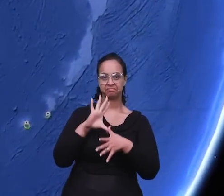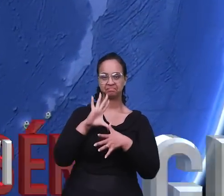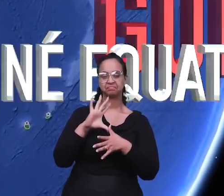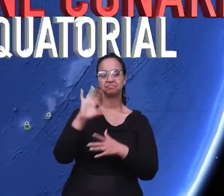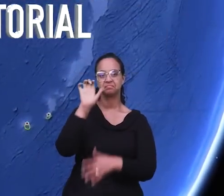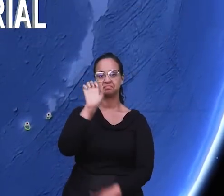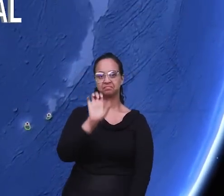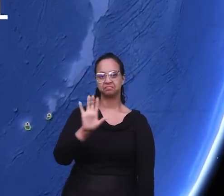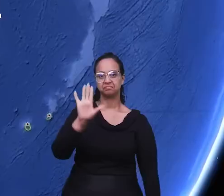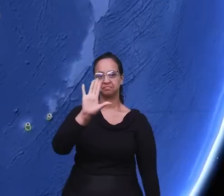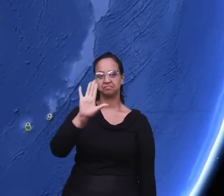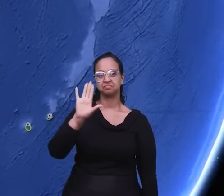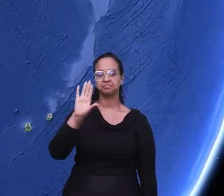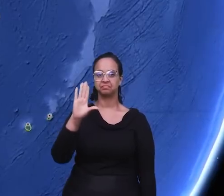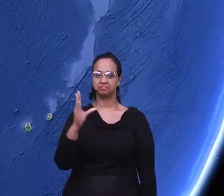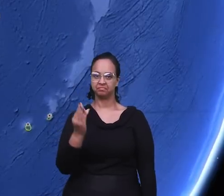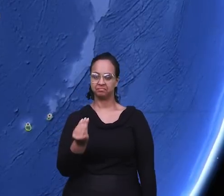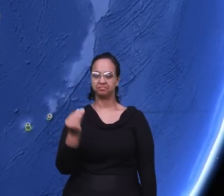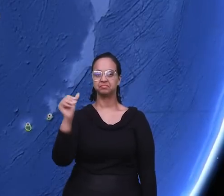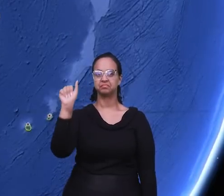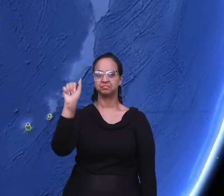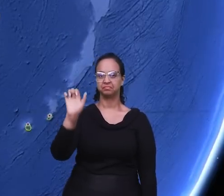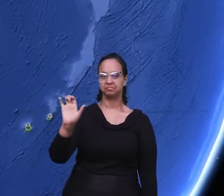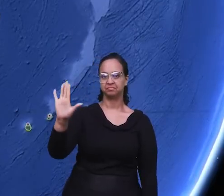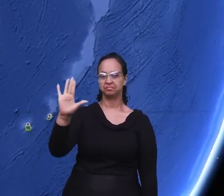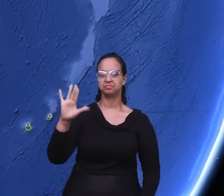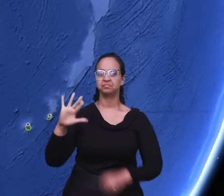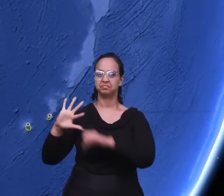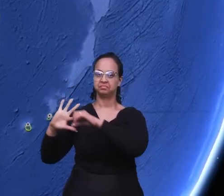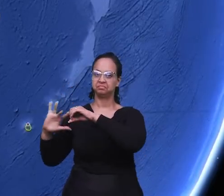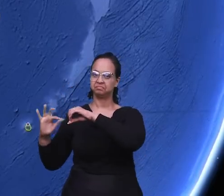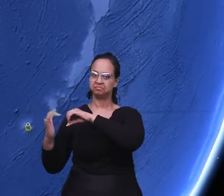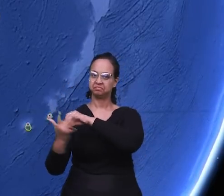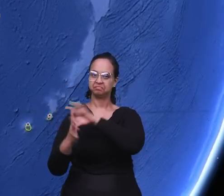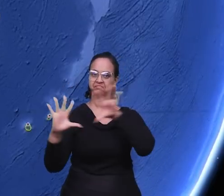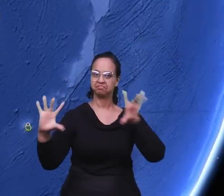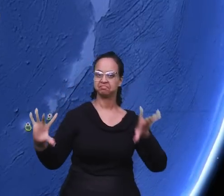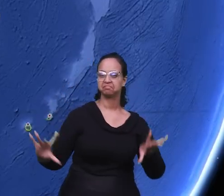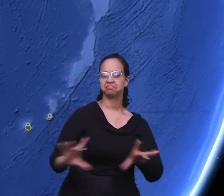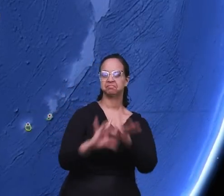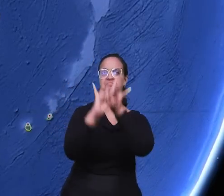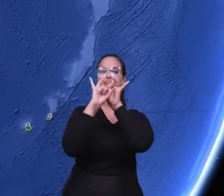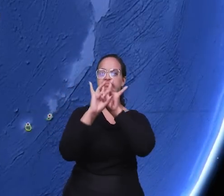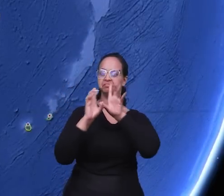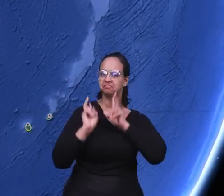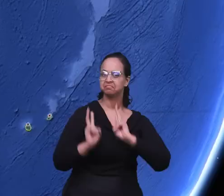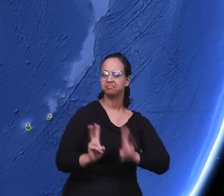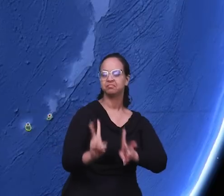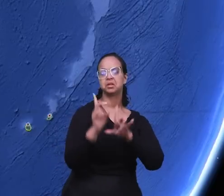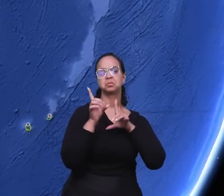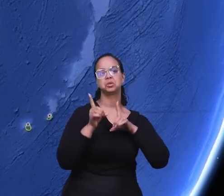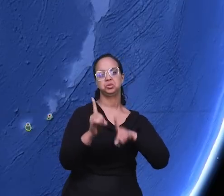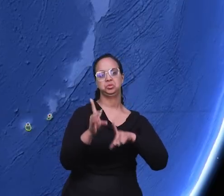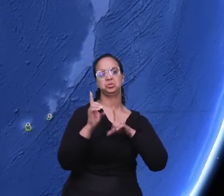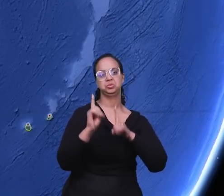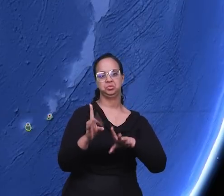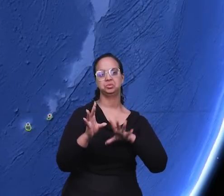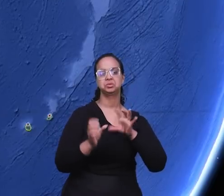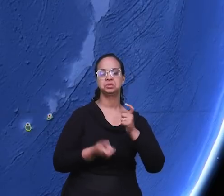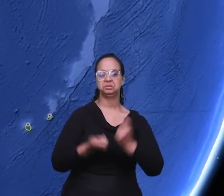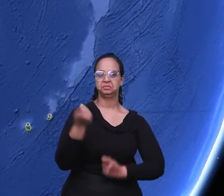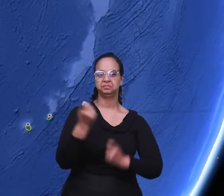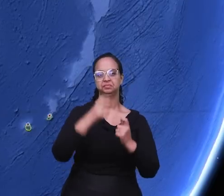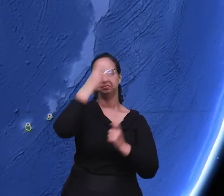3 Américas, Europa, África, Ásia e Oceania, conectadas pela mesma doutrina,